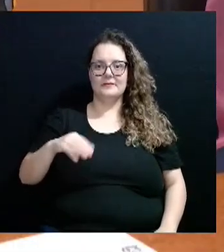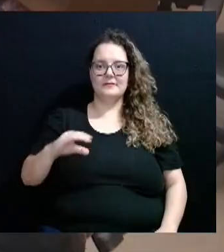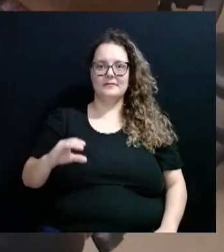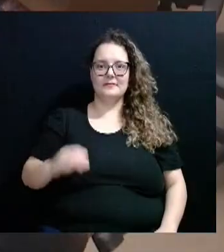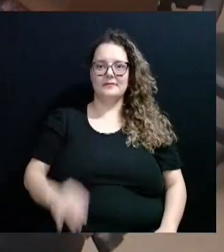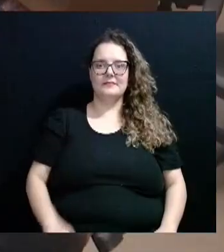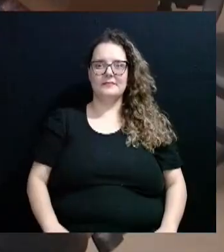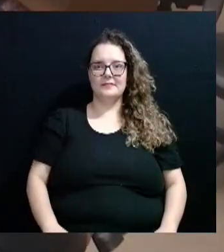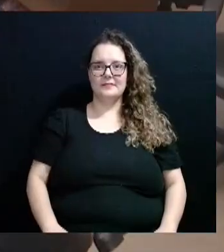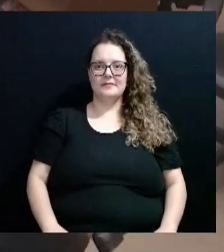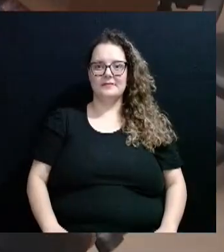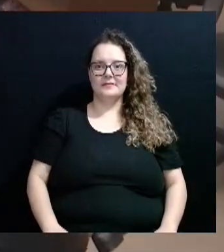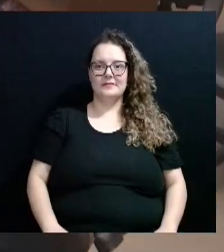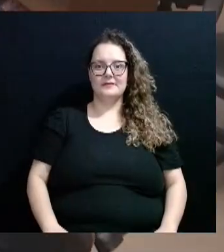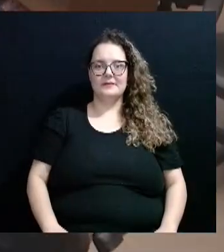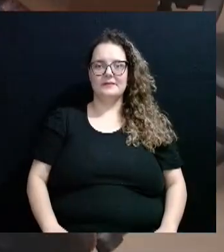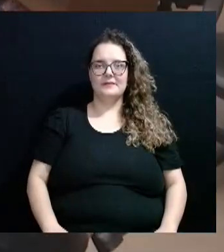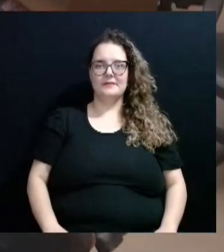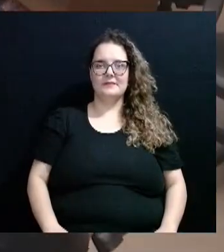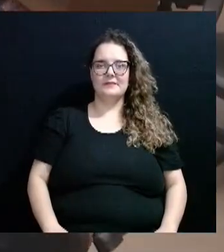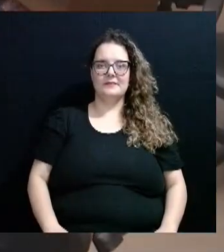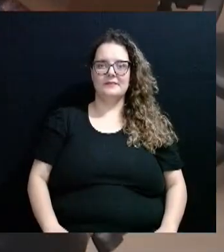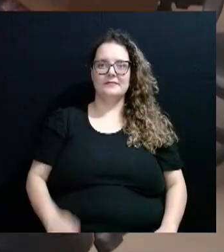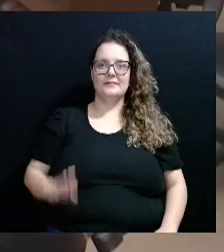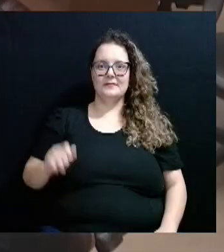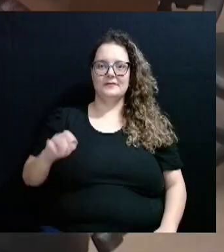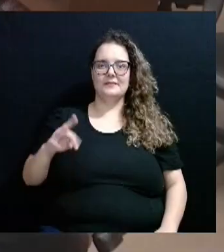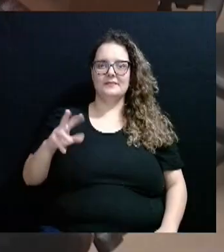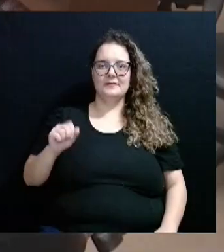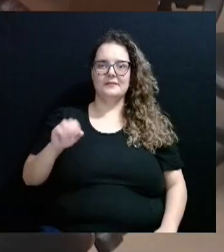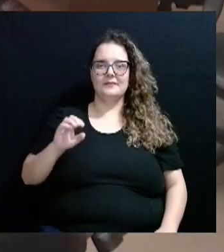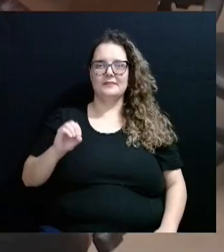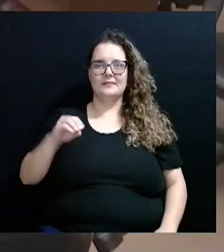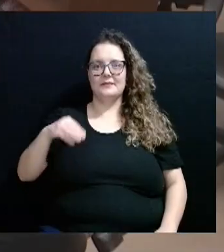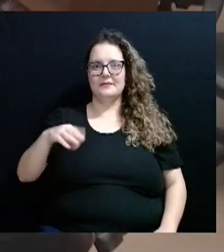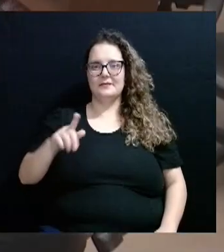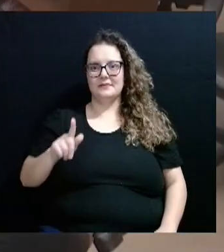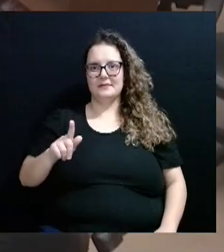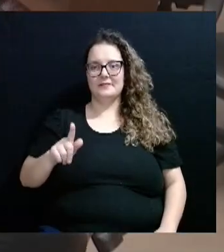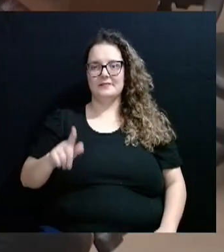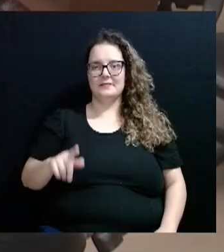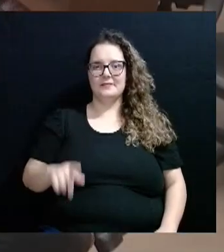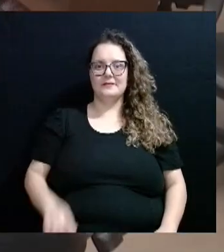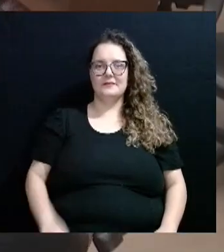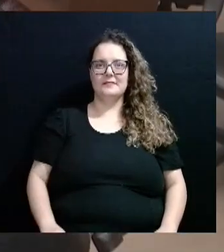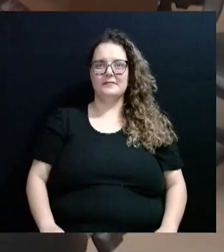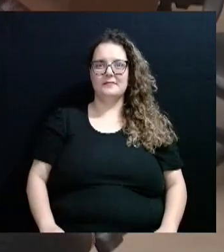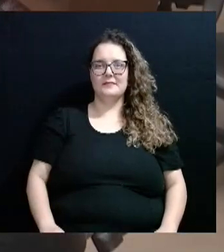que é da batalha da OMG, e a M-Gang.